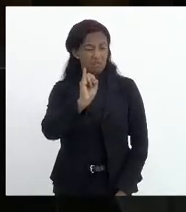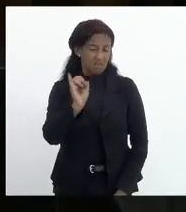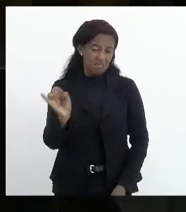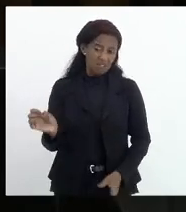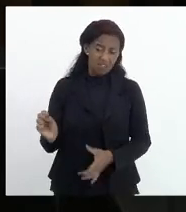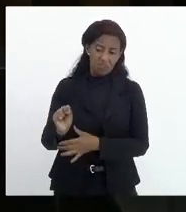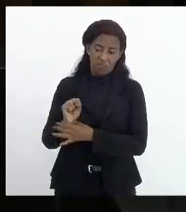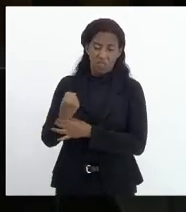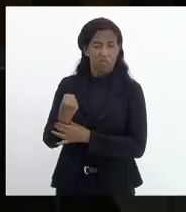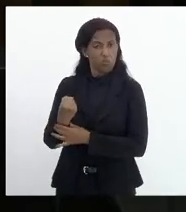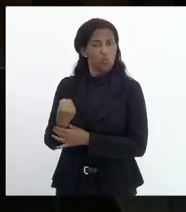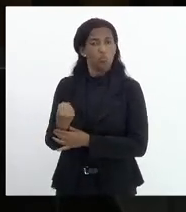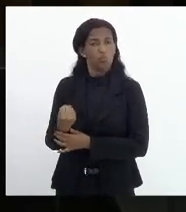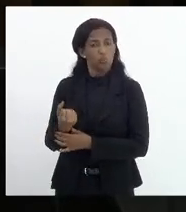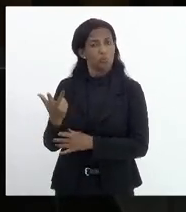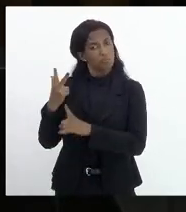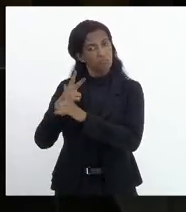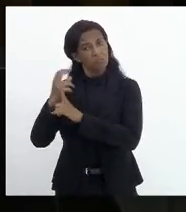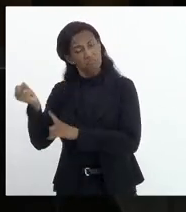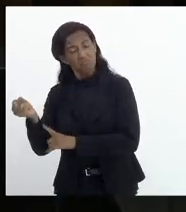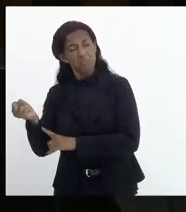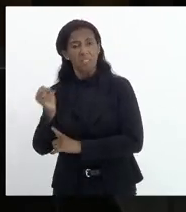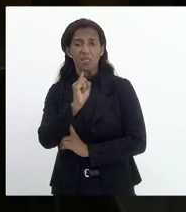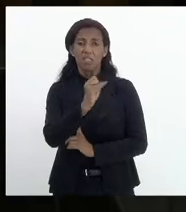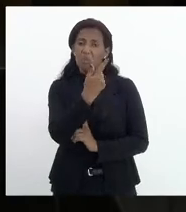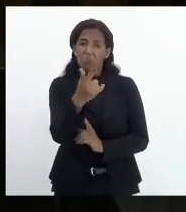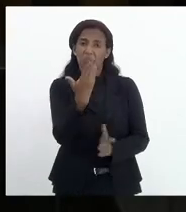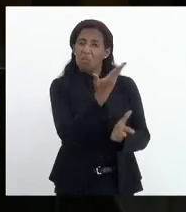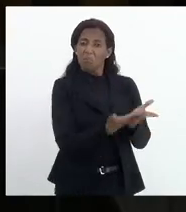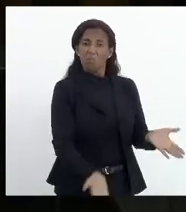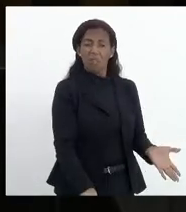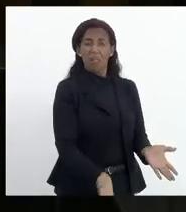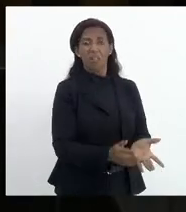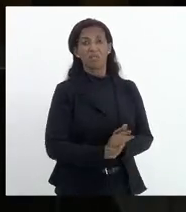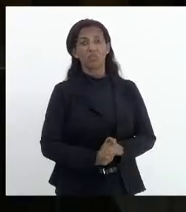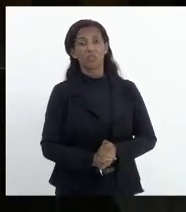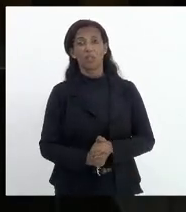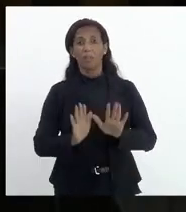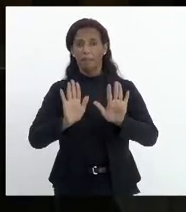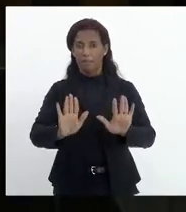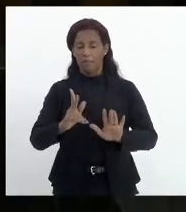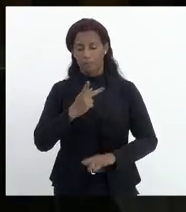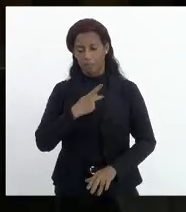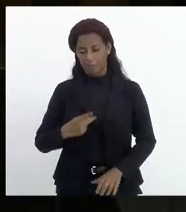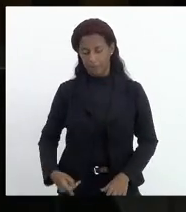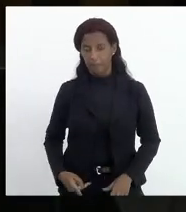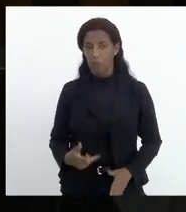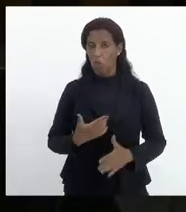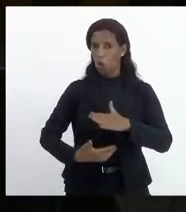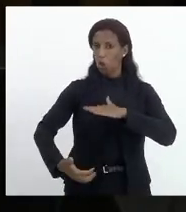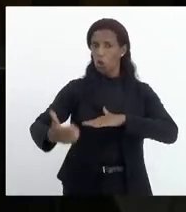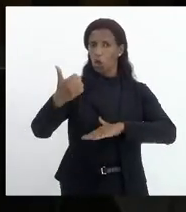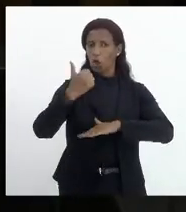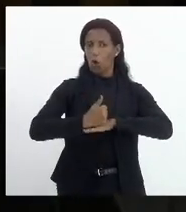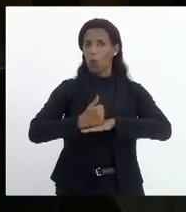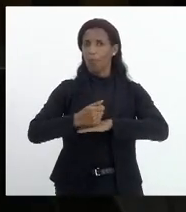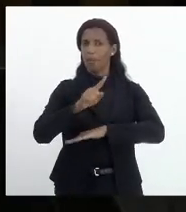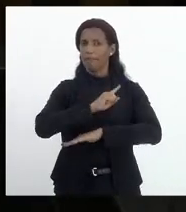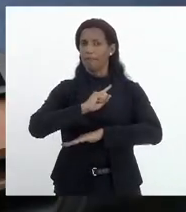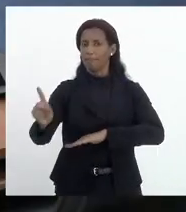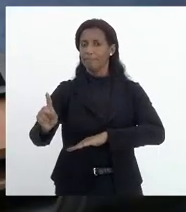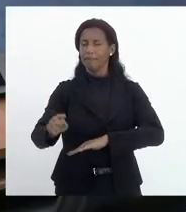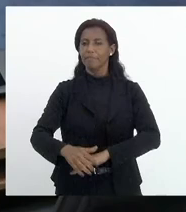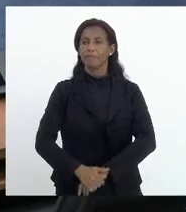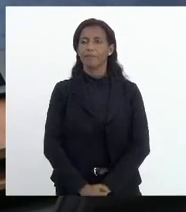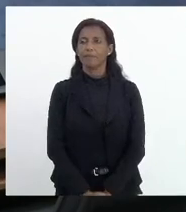Popular cereja se não tiver terra de eleição mais chora Presidente golpe não